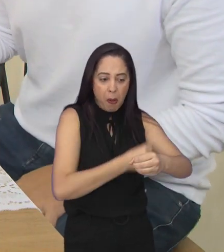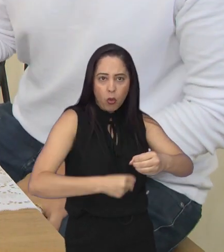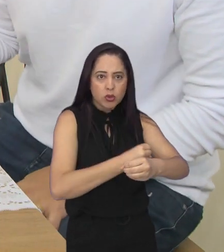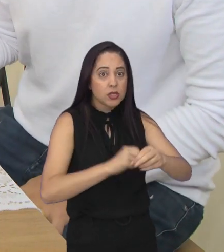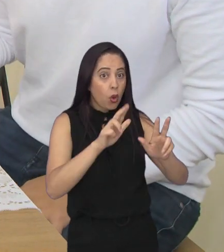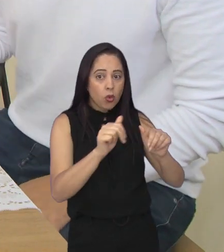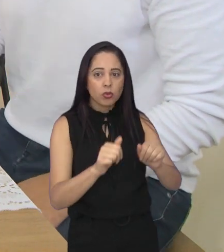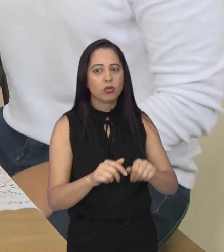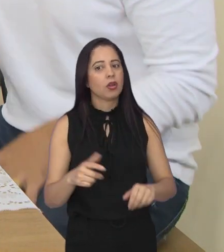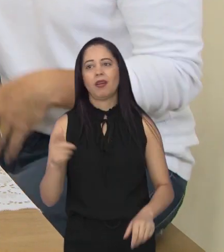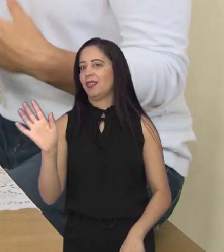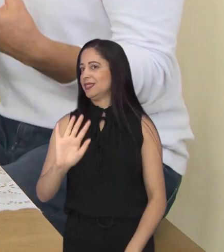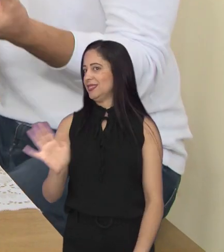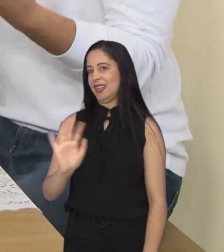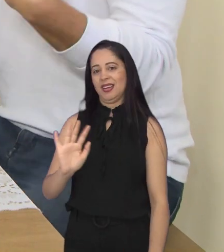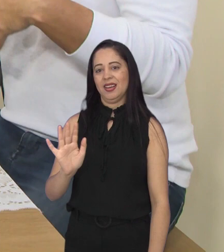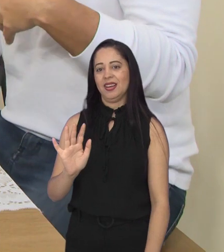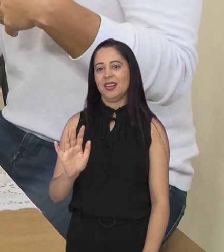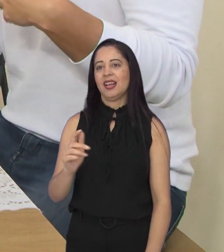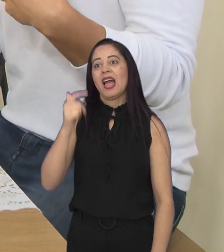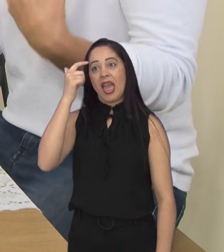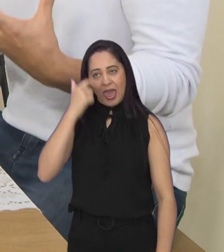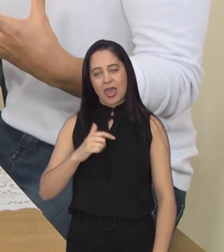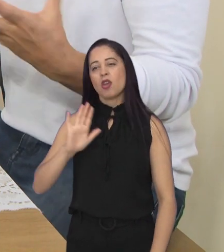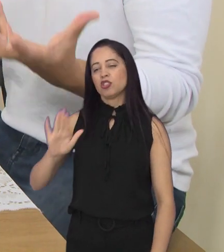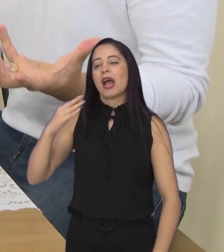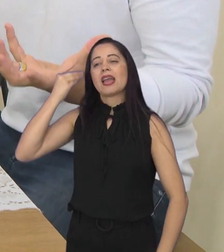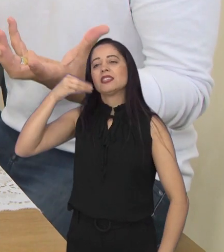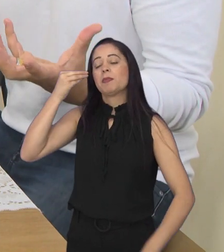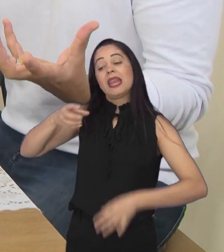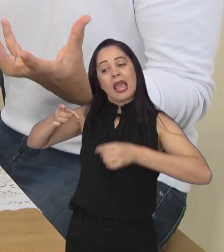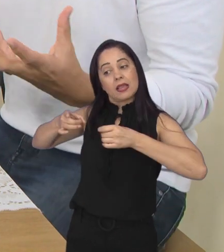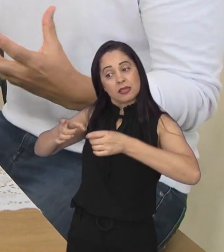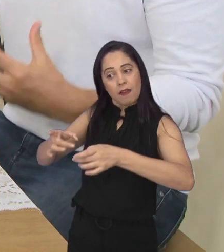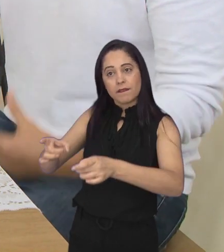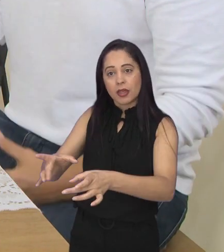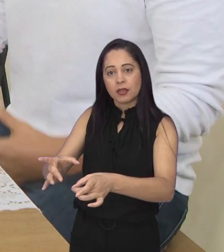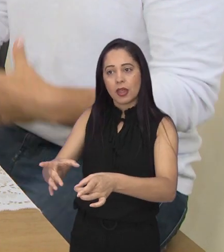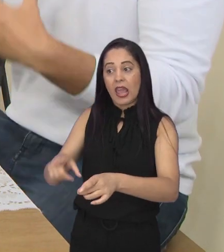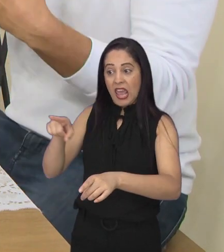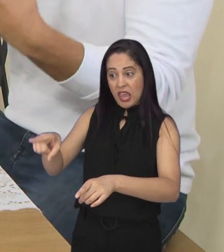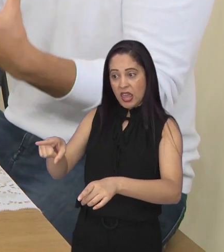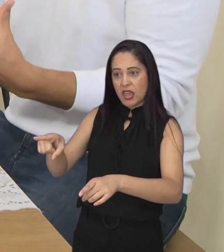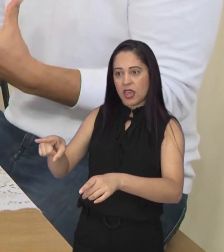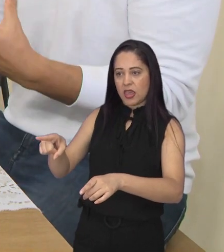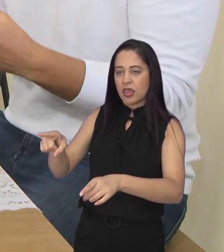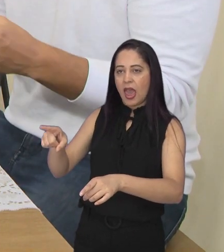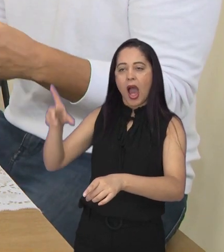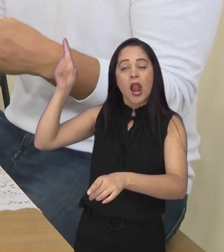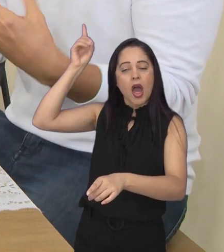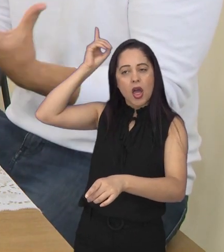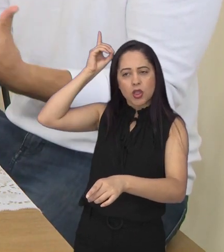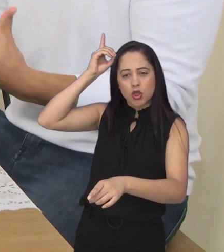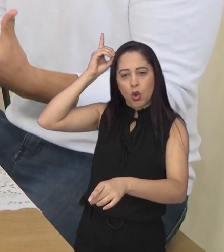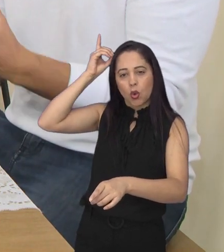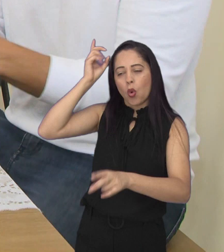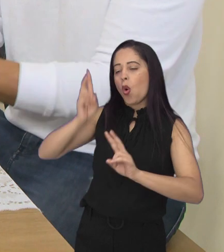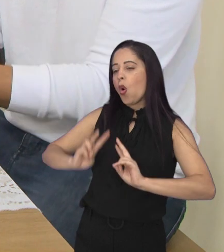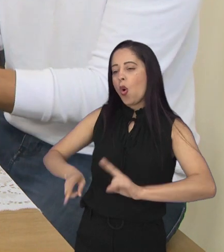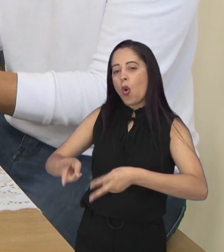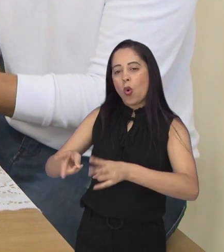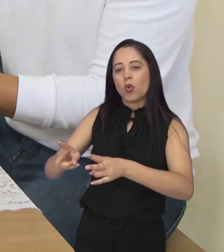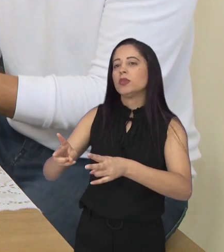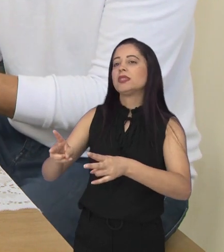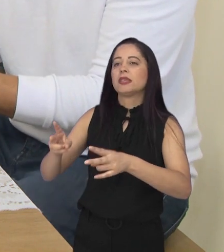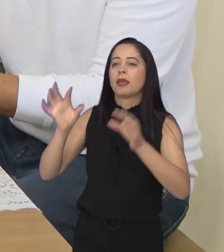tínhamos feito geleia. Eu usei a minha expertise na parte comercial, na parte de vendas, e o dom dela manual, que ela sempre teve muito dom com essas